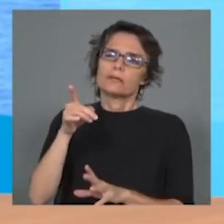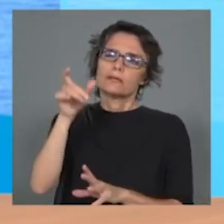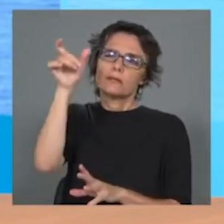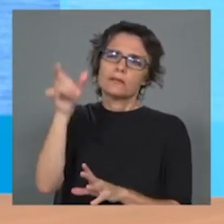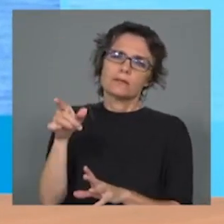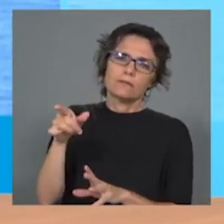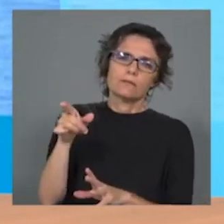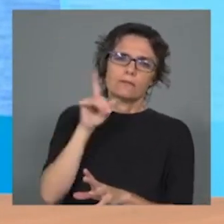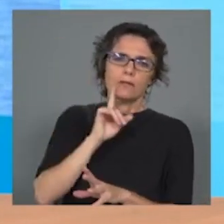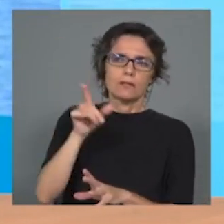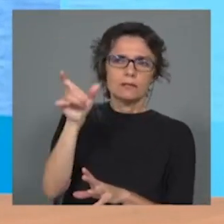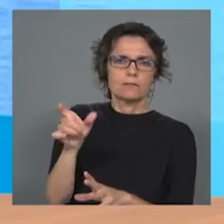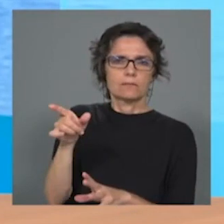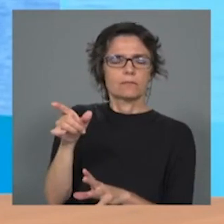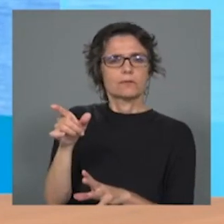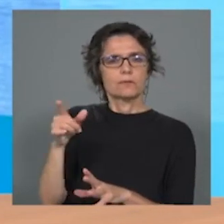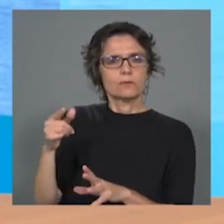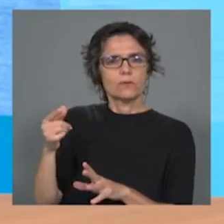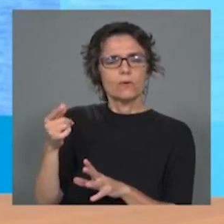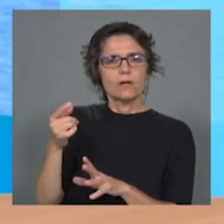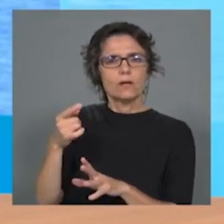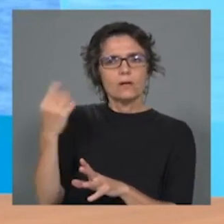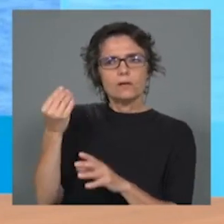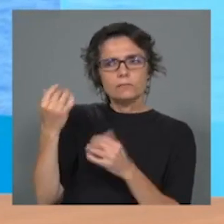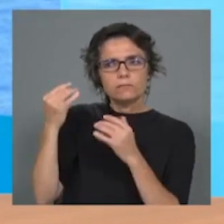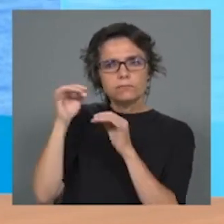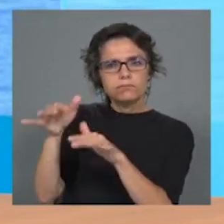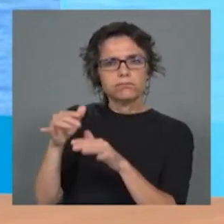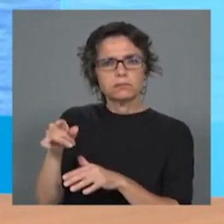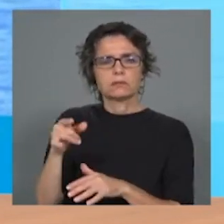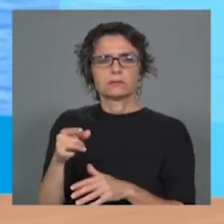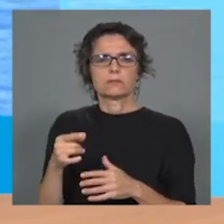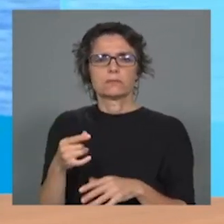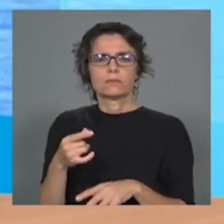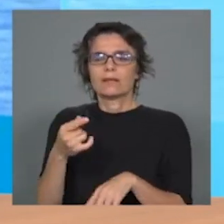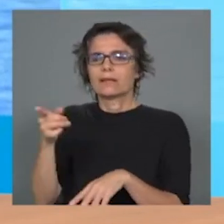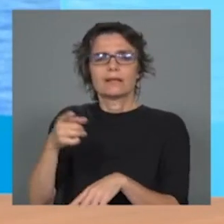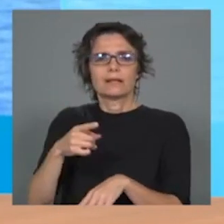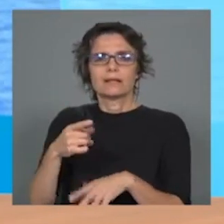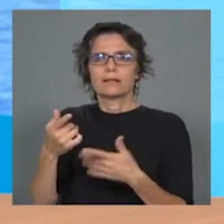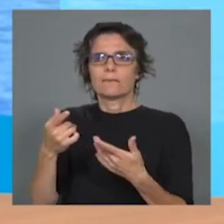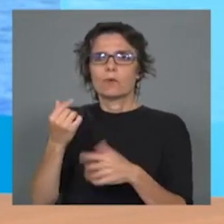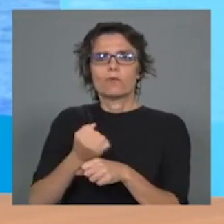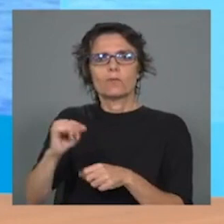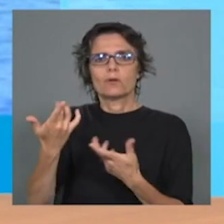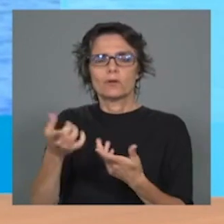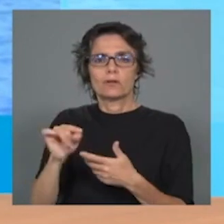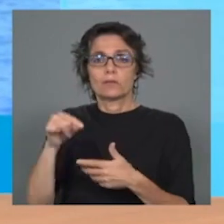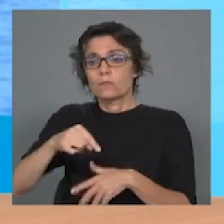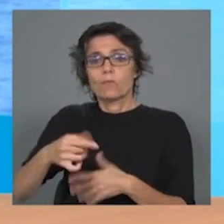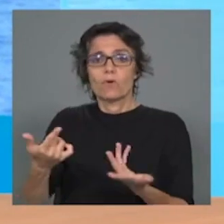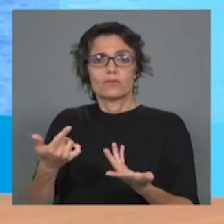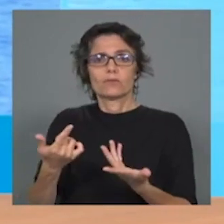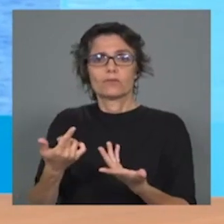a mensagem que permanece completamente atual. Eu muitas vezes penso que, quando estou, sei lá, a ler coisas